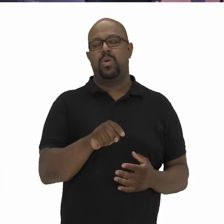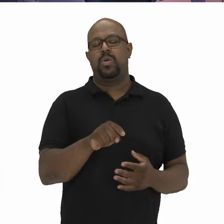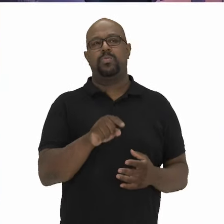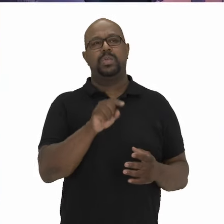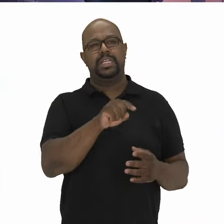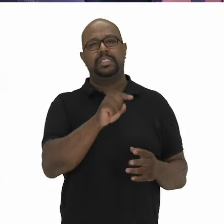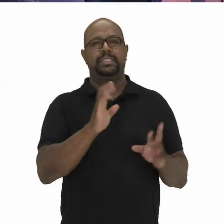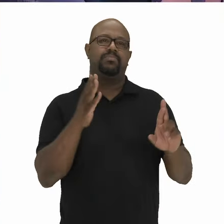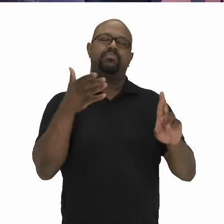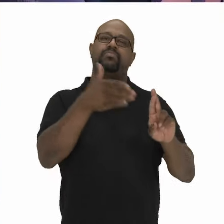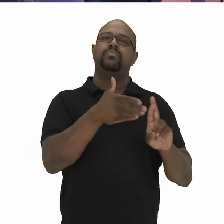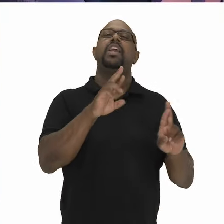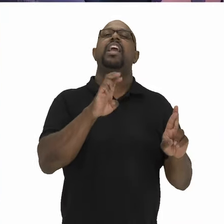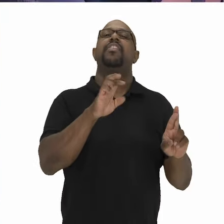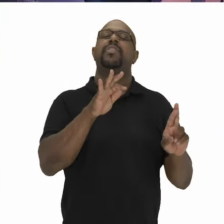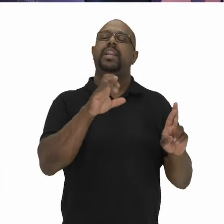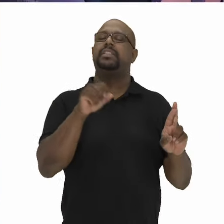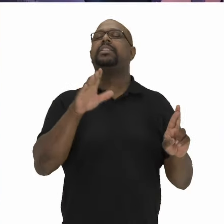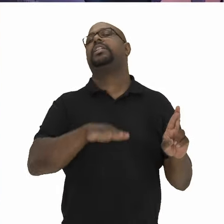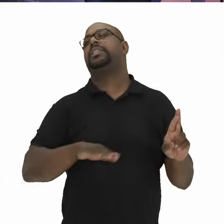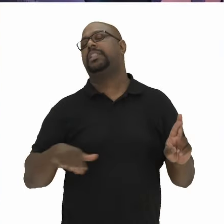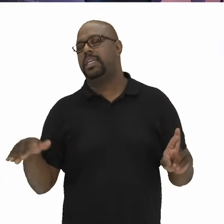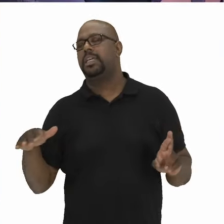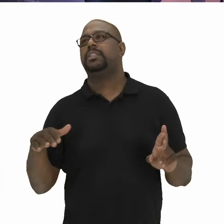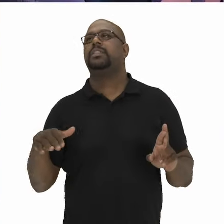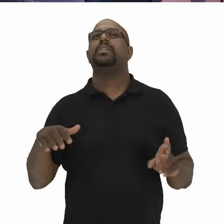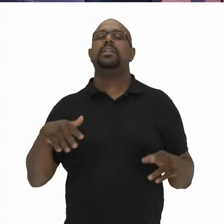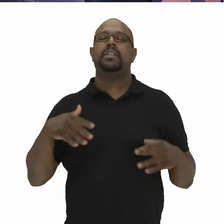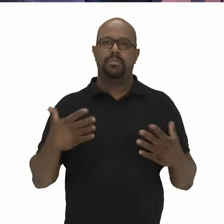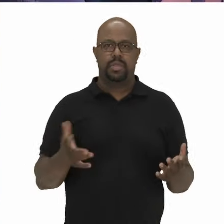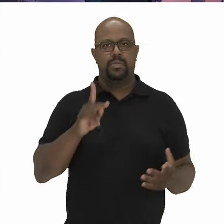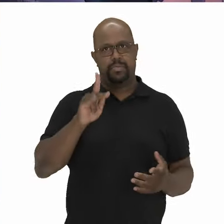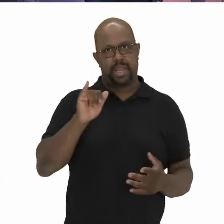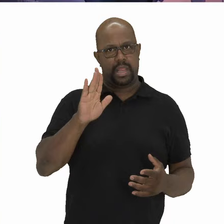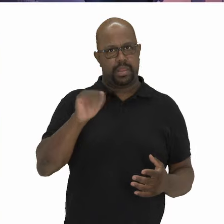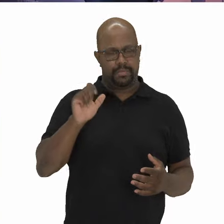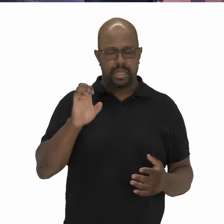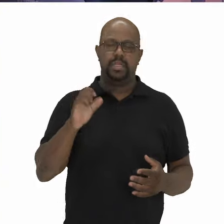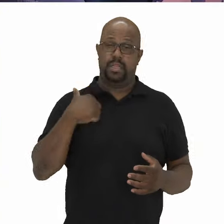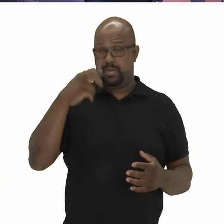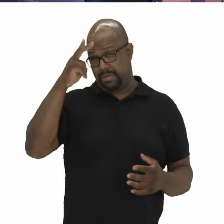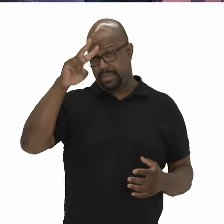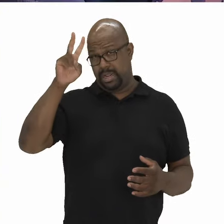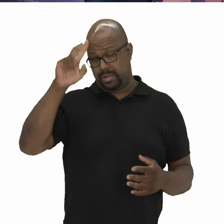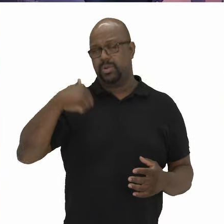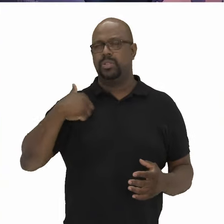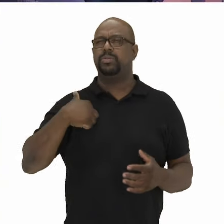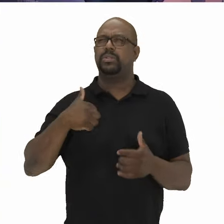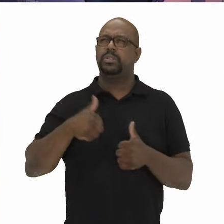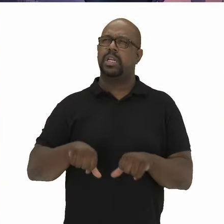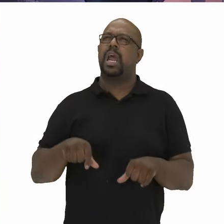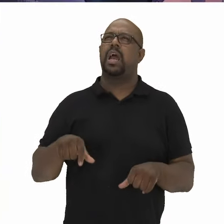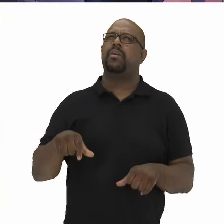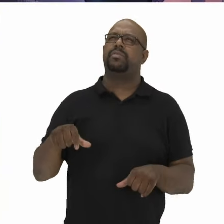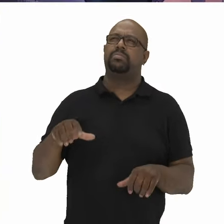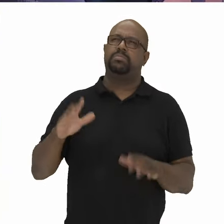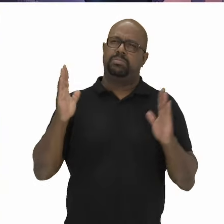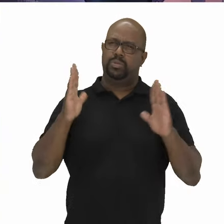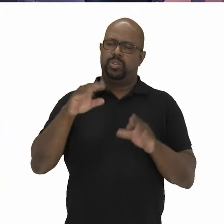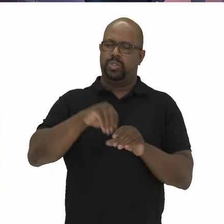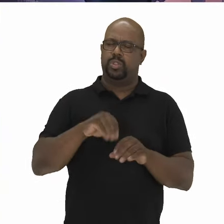como esse agente de referência das crianças e e até mesmo dos Pais né Eu me lembro que quando eu tava na